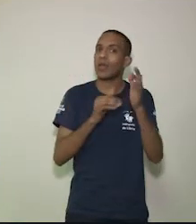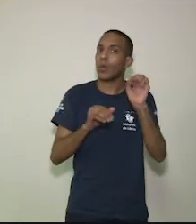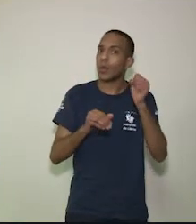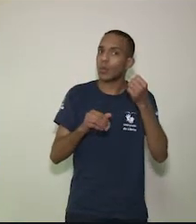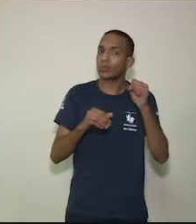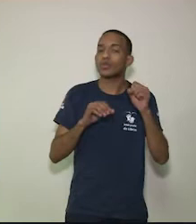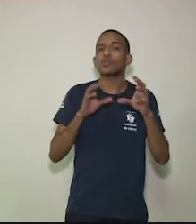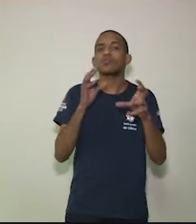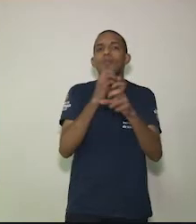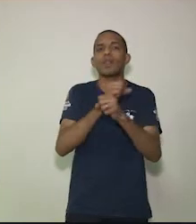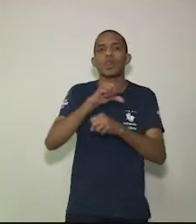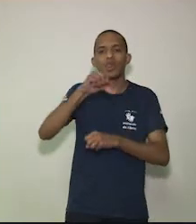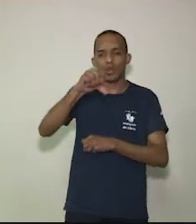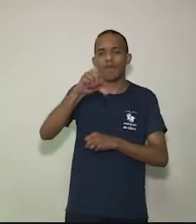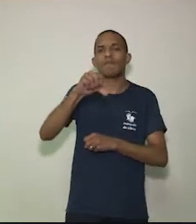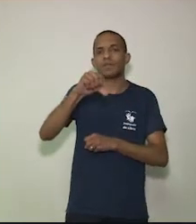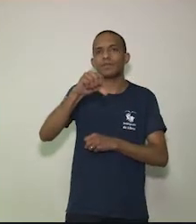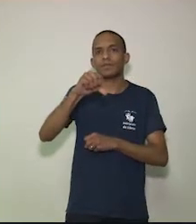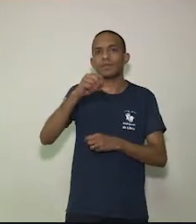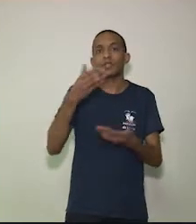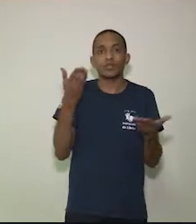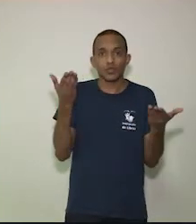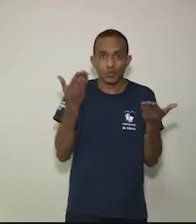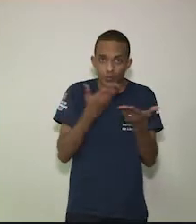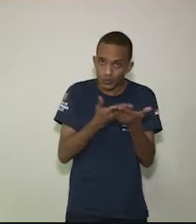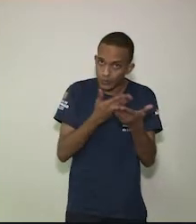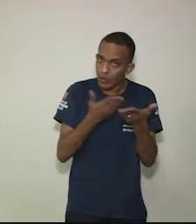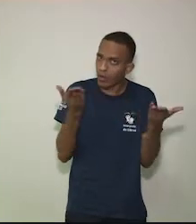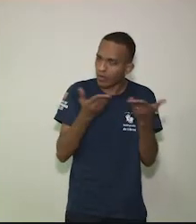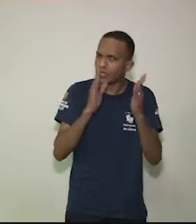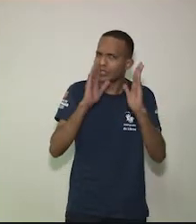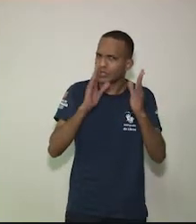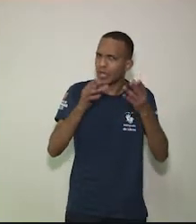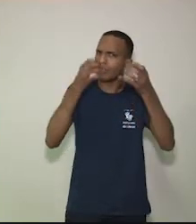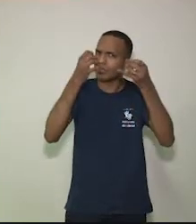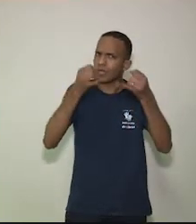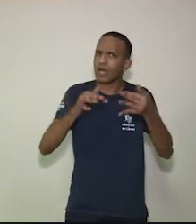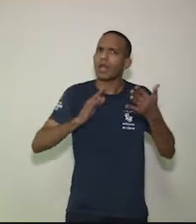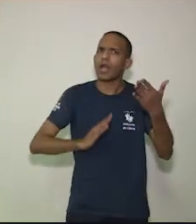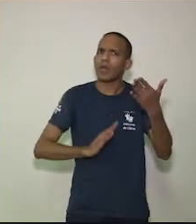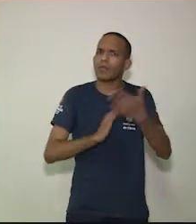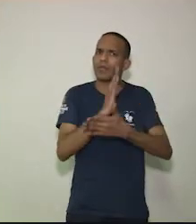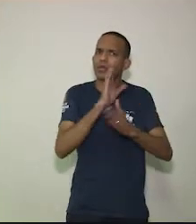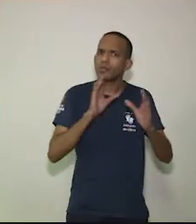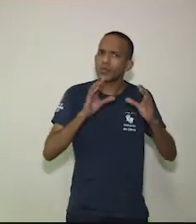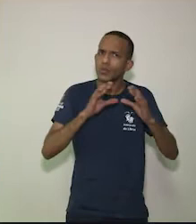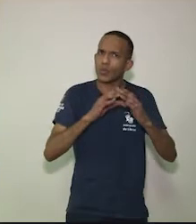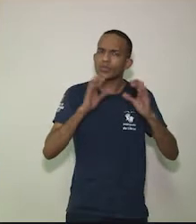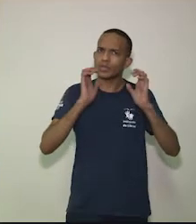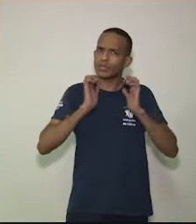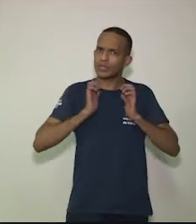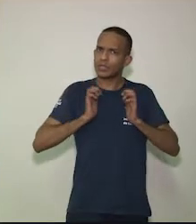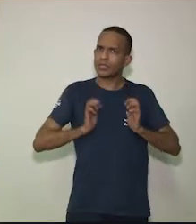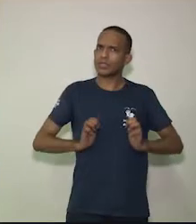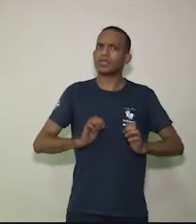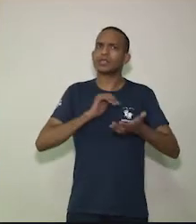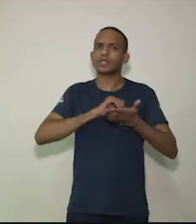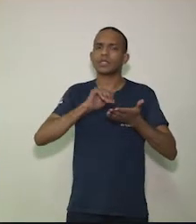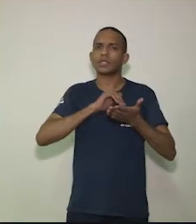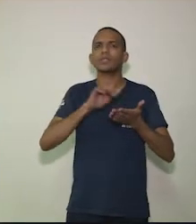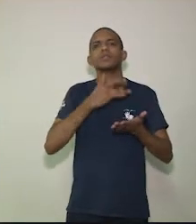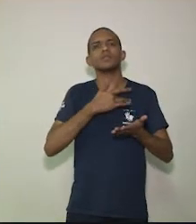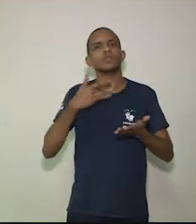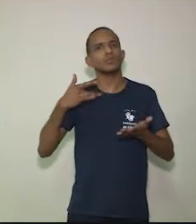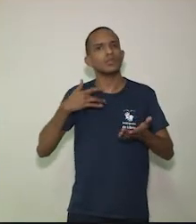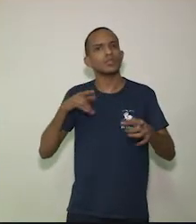total de 9 fases. Esse estudo, vocês já sabem, foi aprovado pelo Comitê de Ética da Secretaria Municipal de